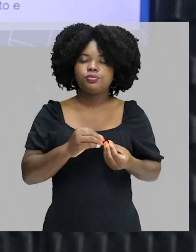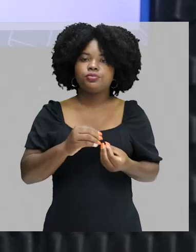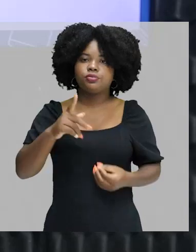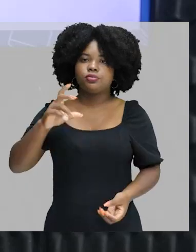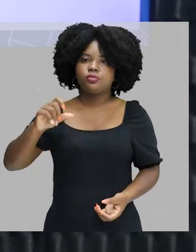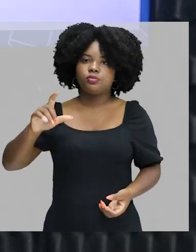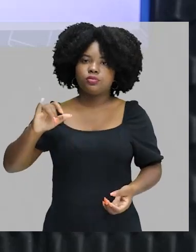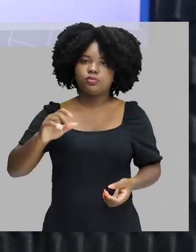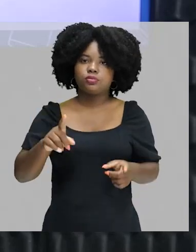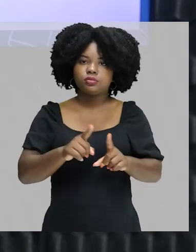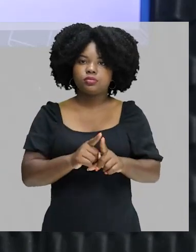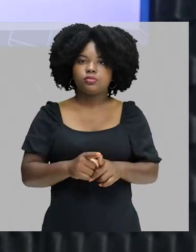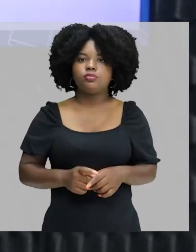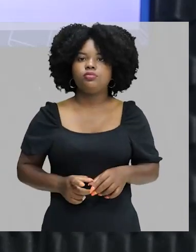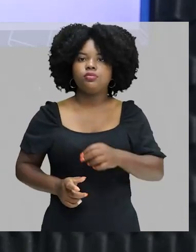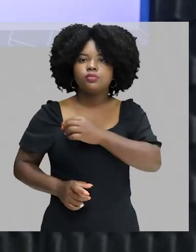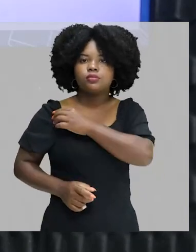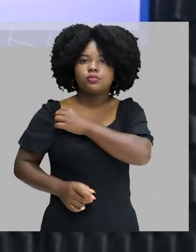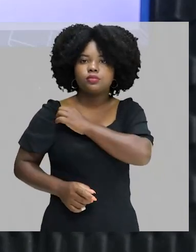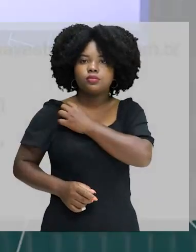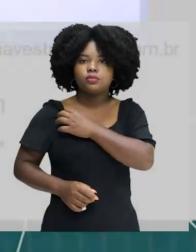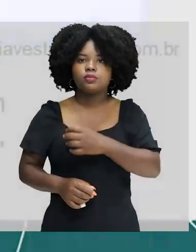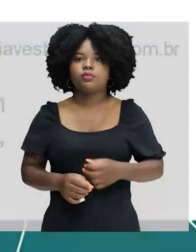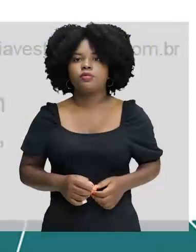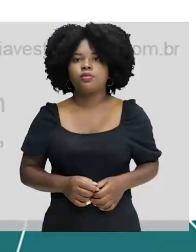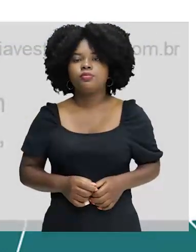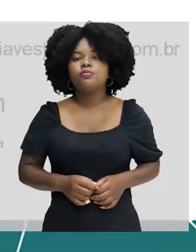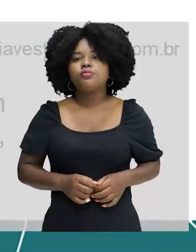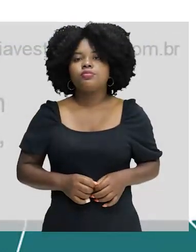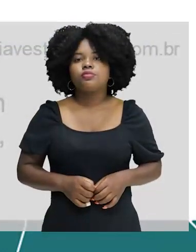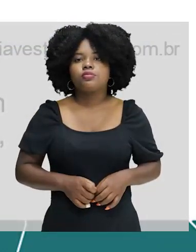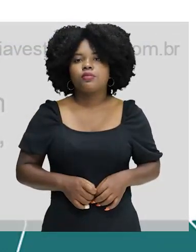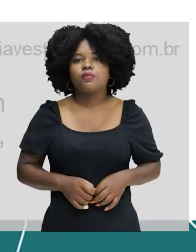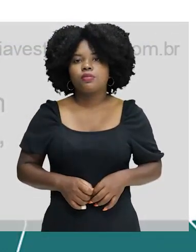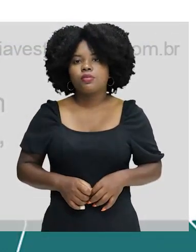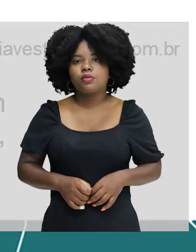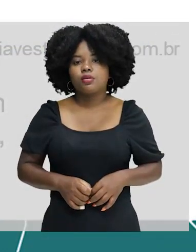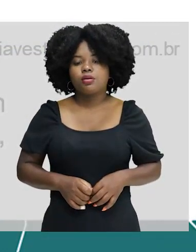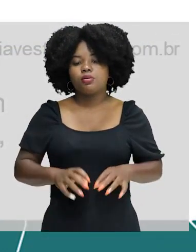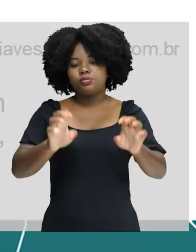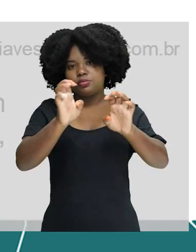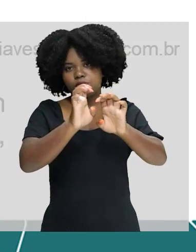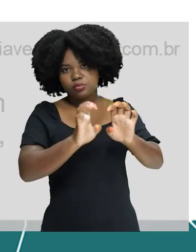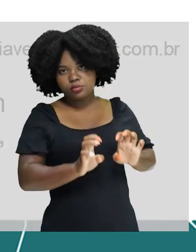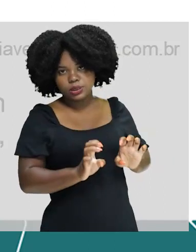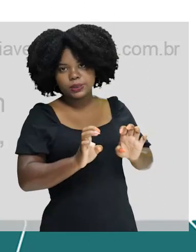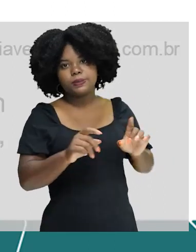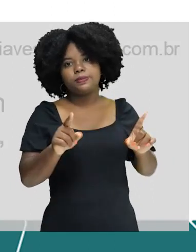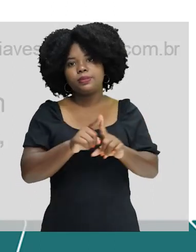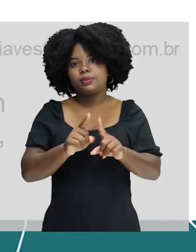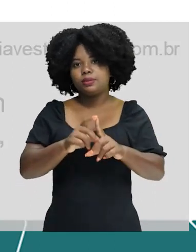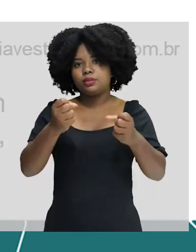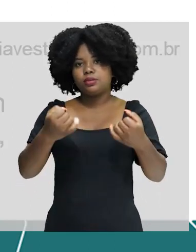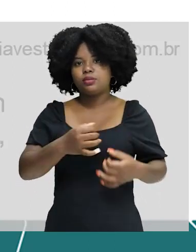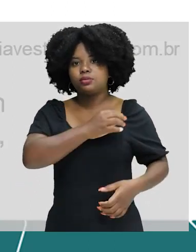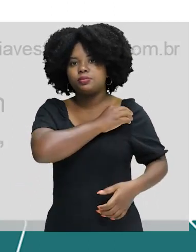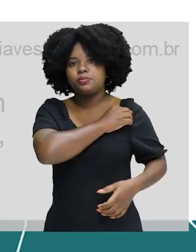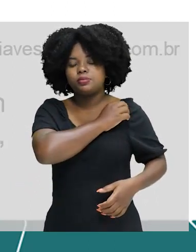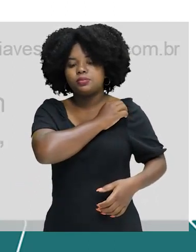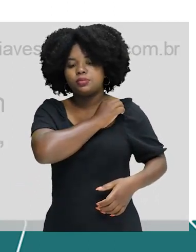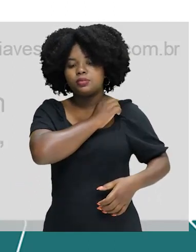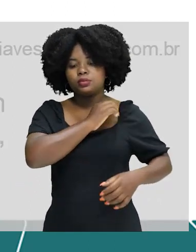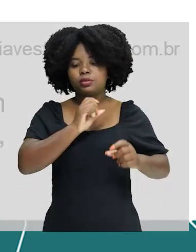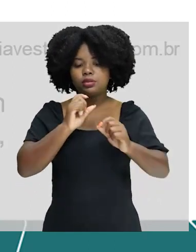as condições reacionais, certo? Falando ainda da estrutura dos polímeros, olha só, nós temos